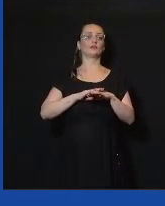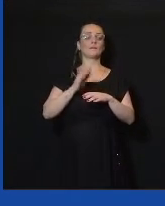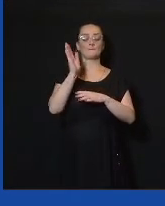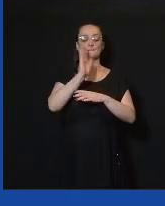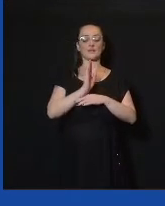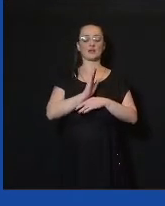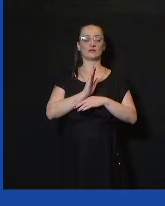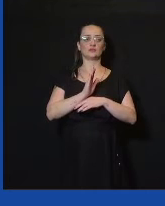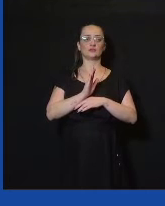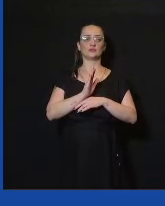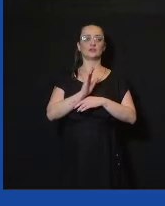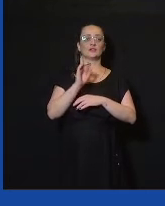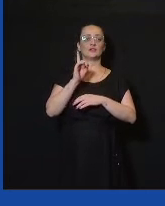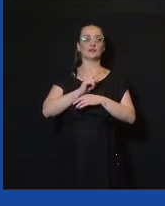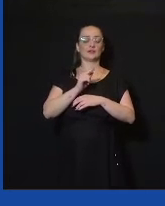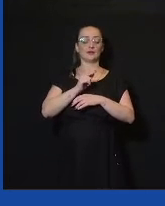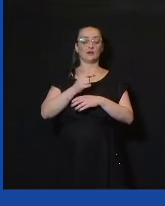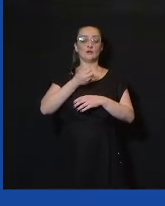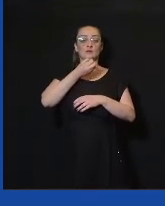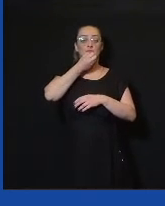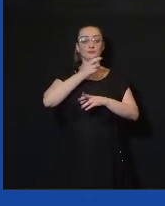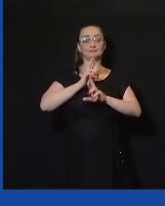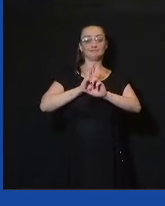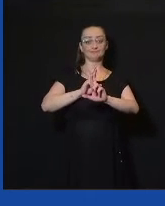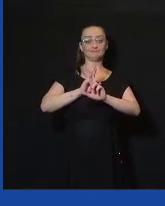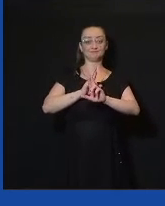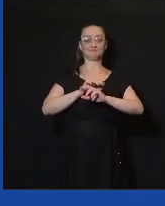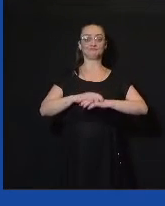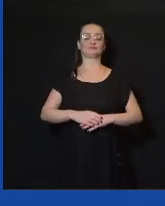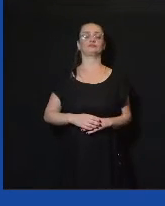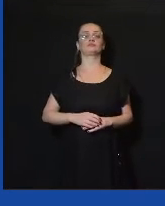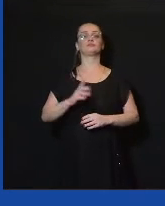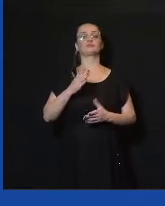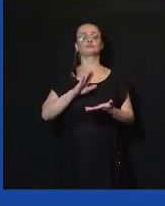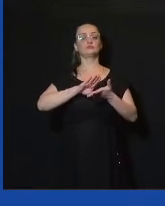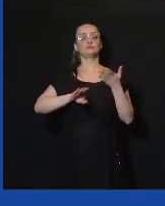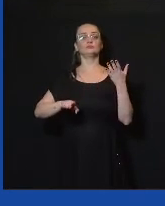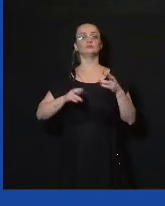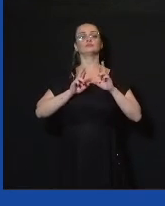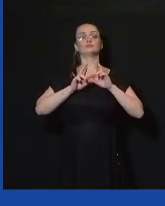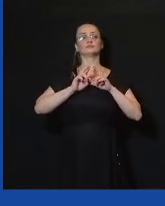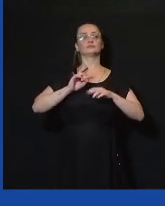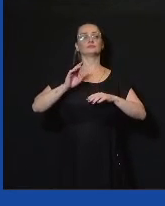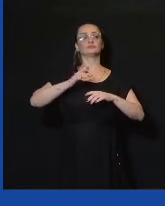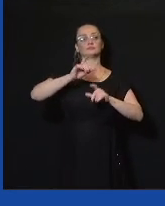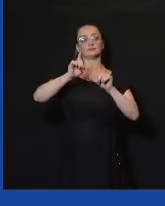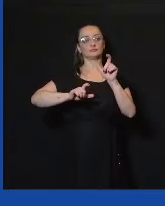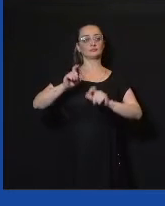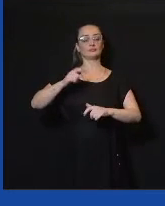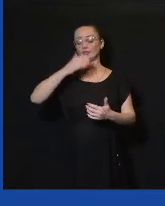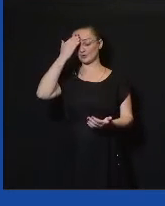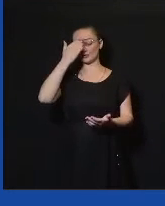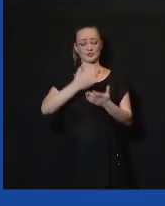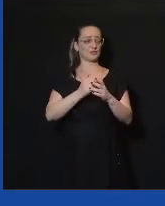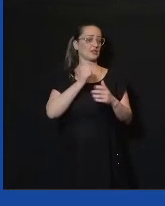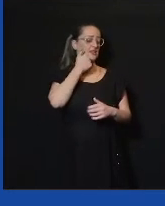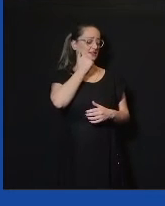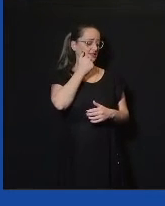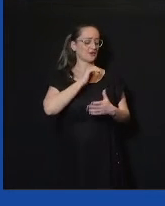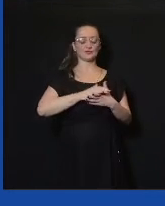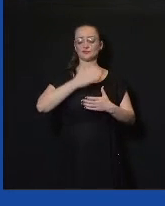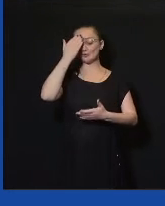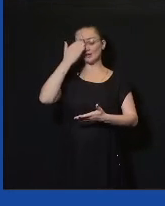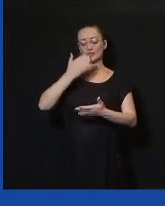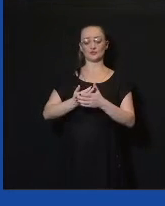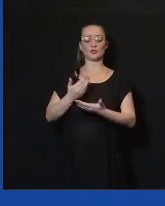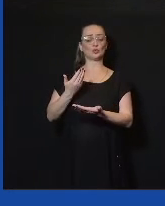que é boa expectativa. Porque está sendo tirada a expectativa das pessoas. Elas não estão acreditando na ciência, não estão acreditando